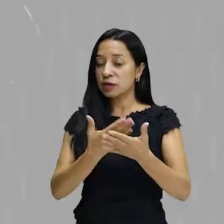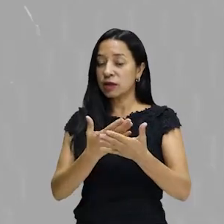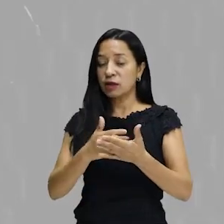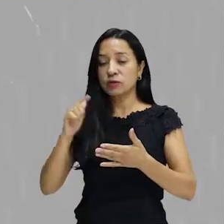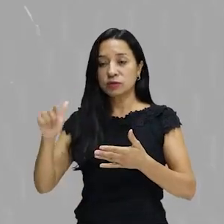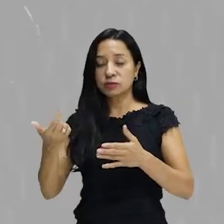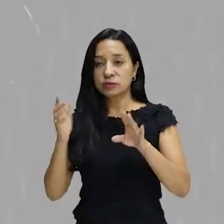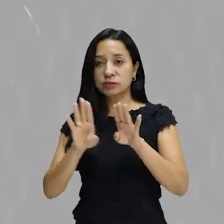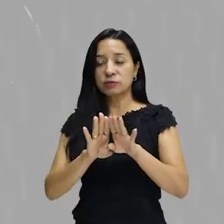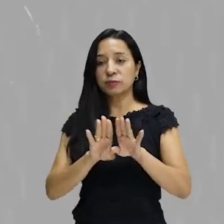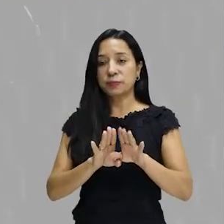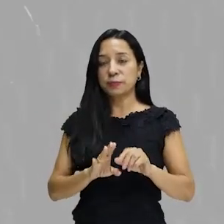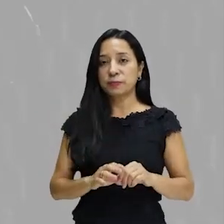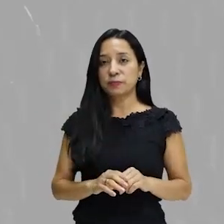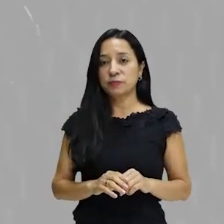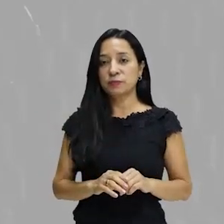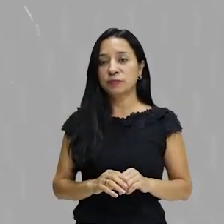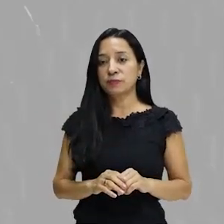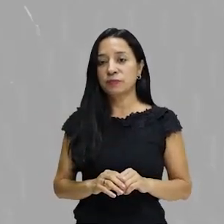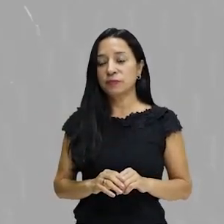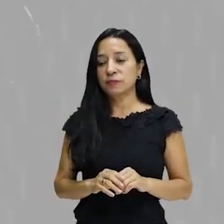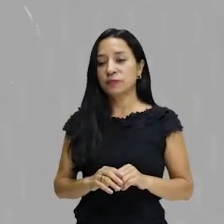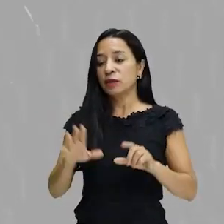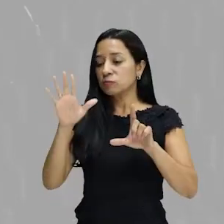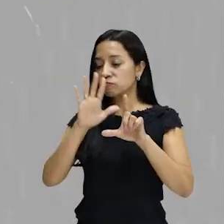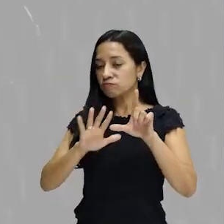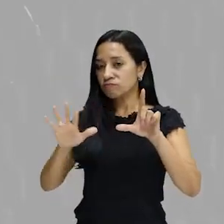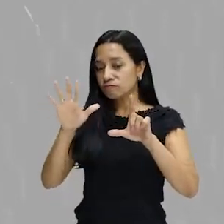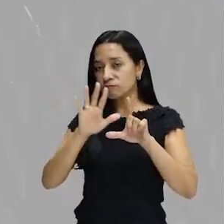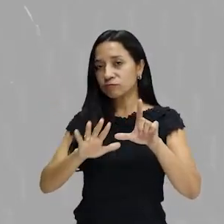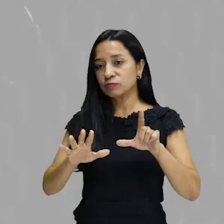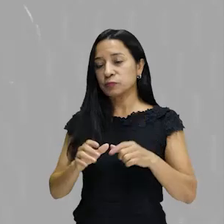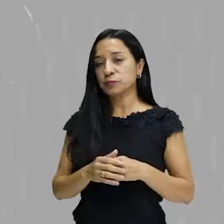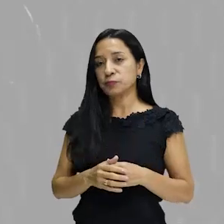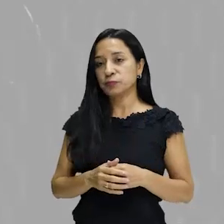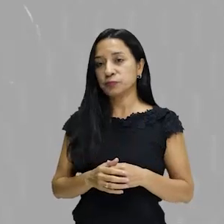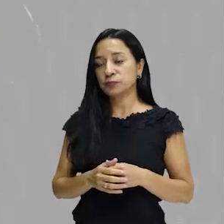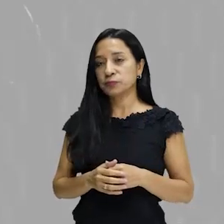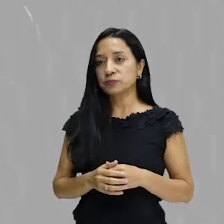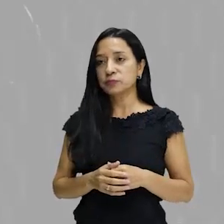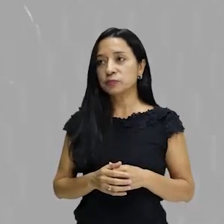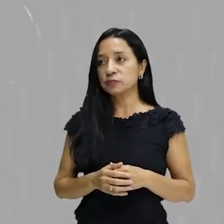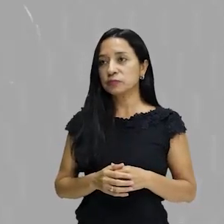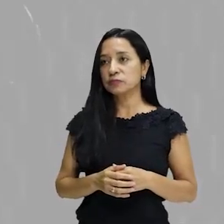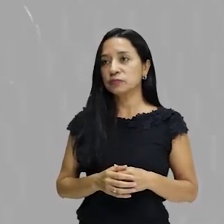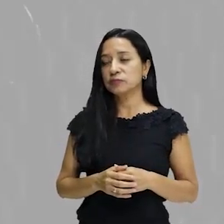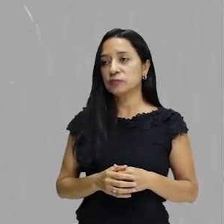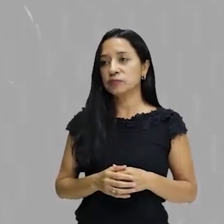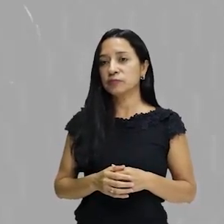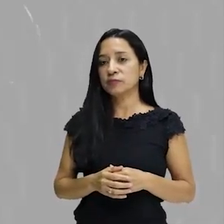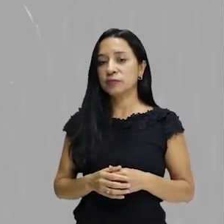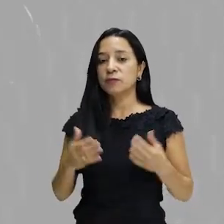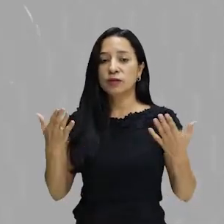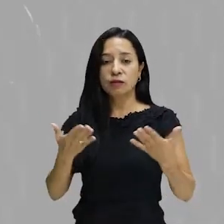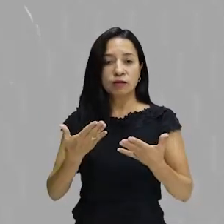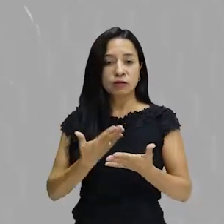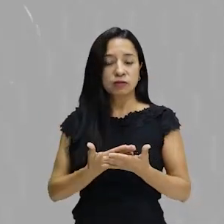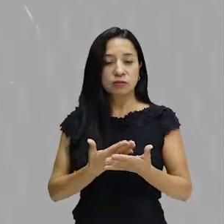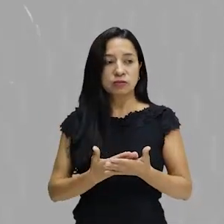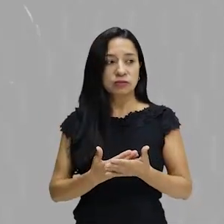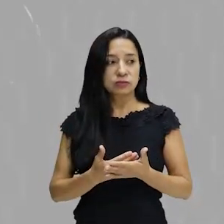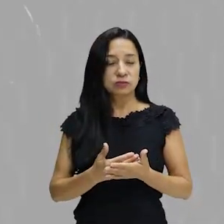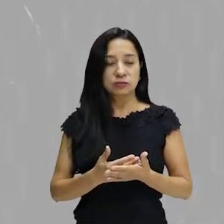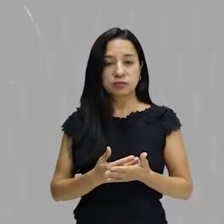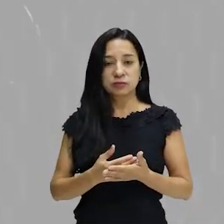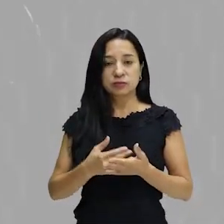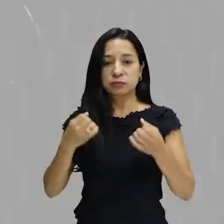e de outras também, ok? Então a dica é a plataforma Gonçalves Dias, certo? Acessa lá. Bom, então a aula de hoje, nós vamos começar falando